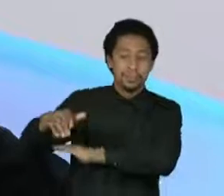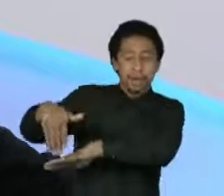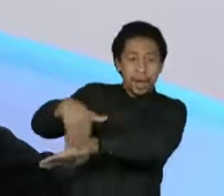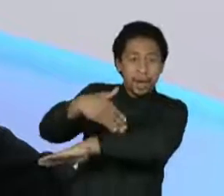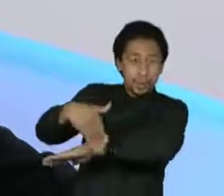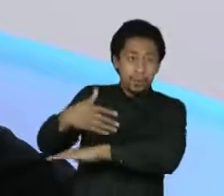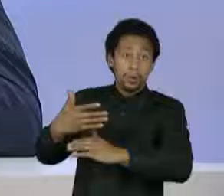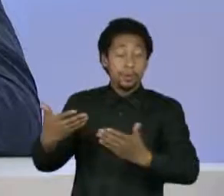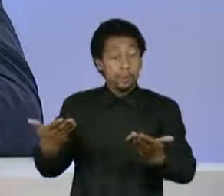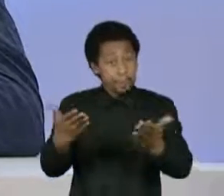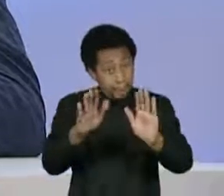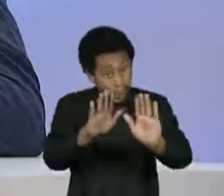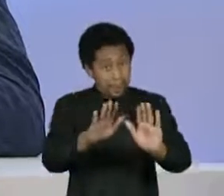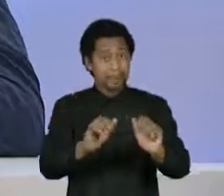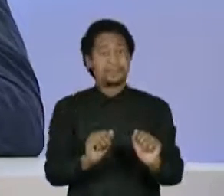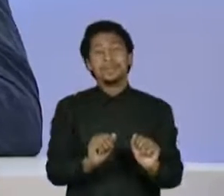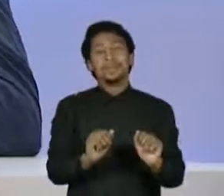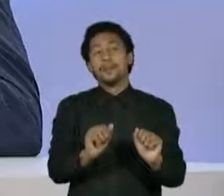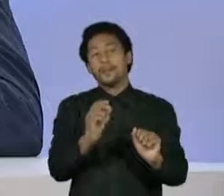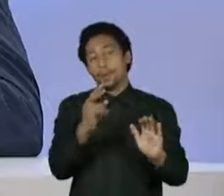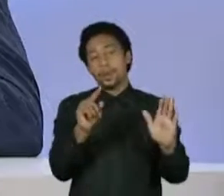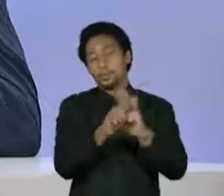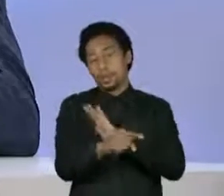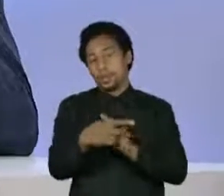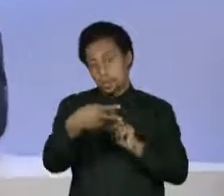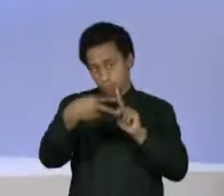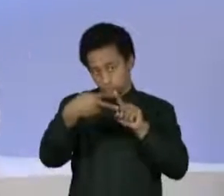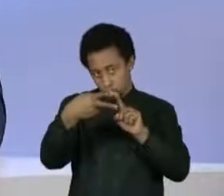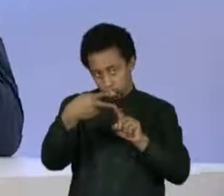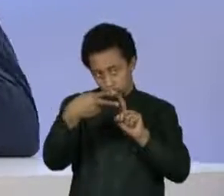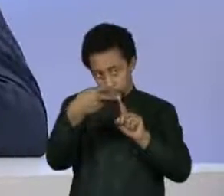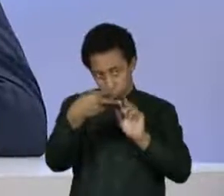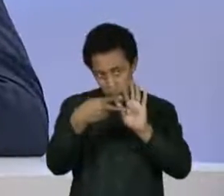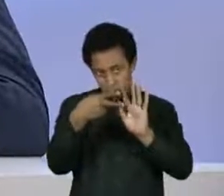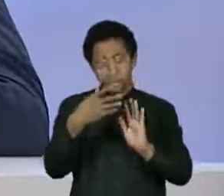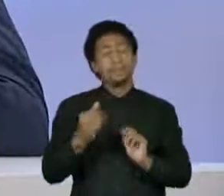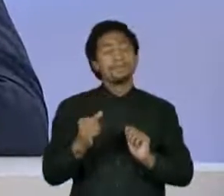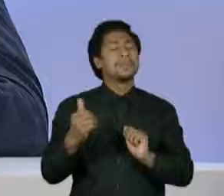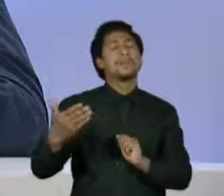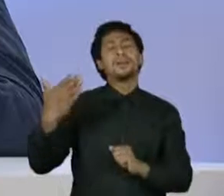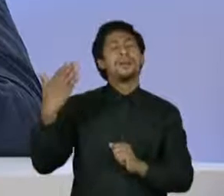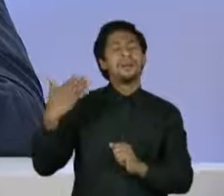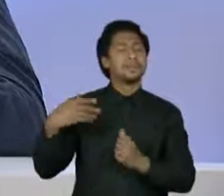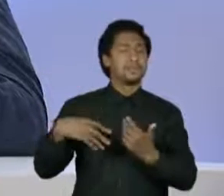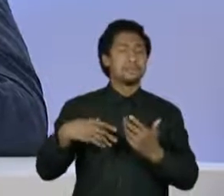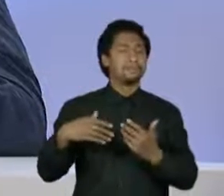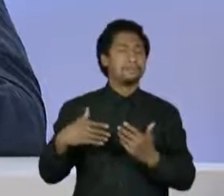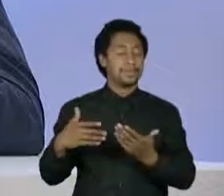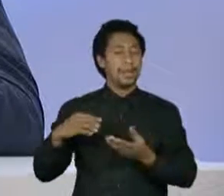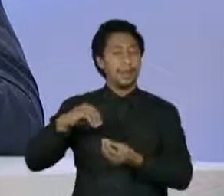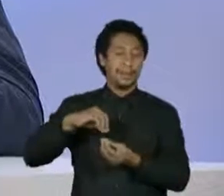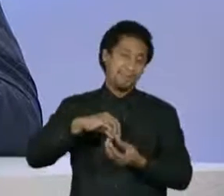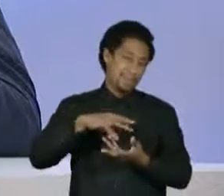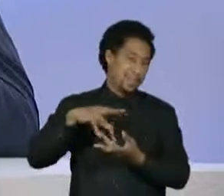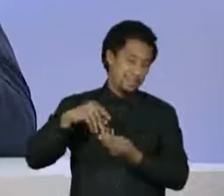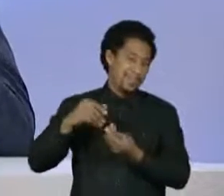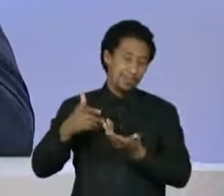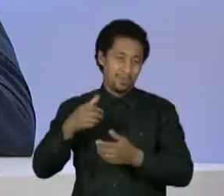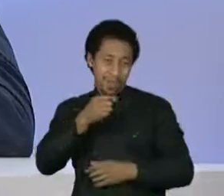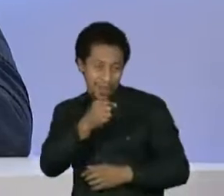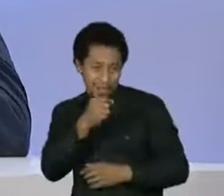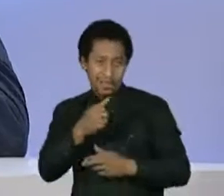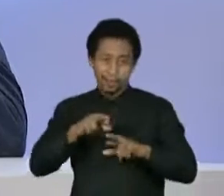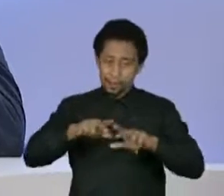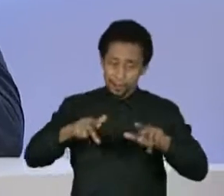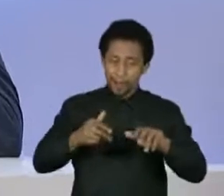fazendo isso. Então, na verdade, são duas perguntas. Eu queria saber, quando você era avaliado pela mídia, pela imprensa e tal, o